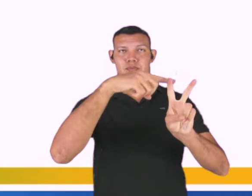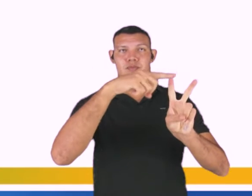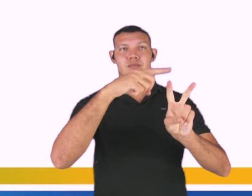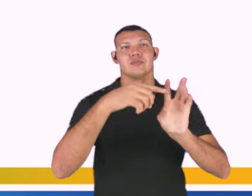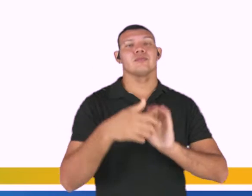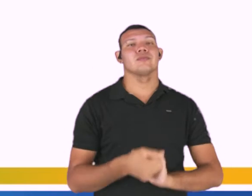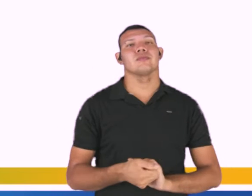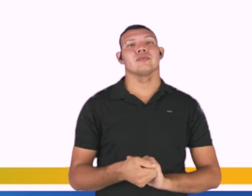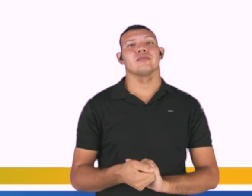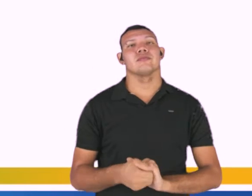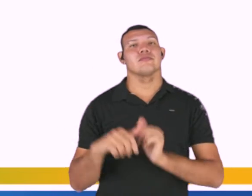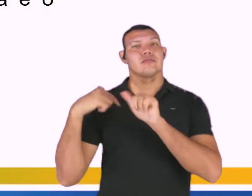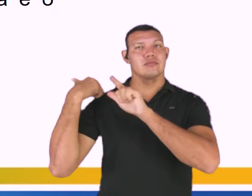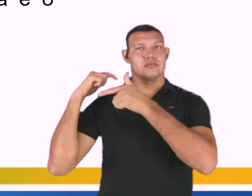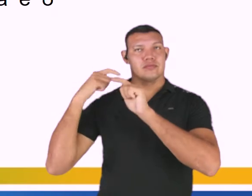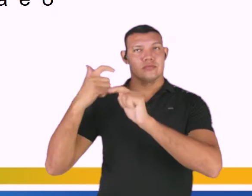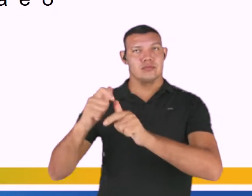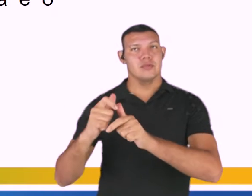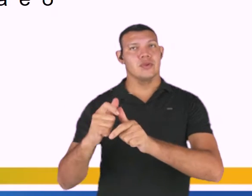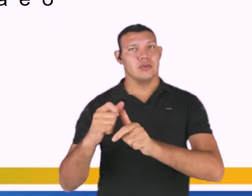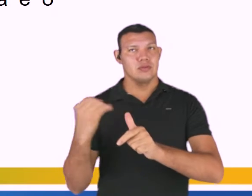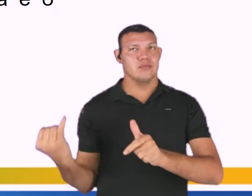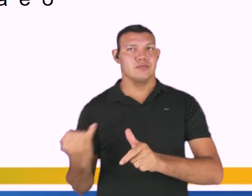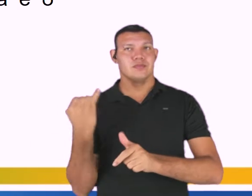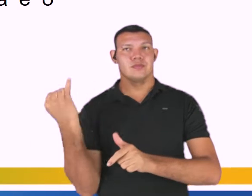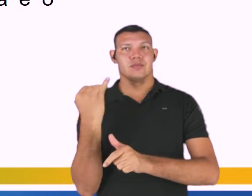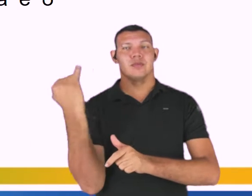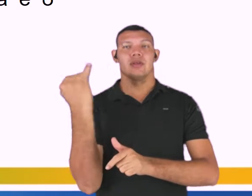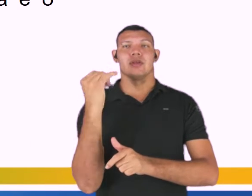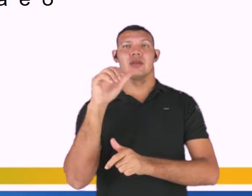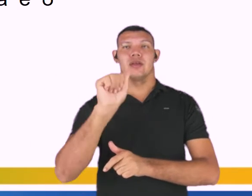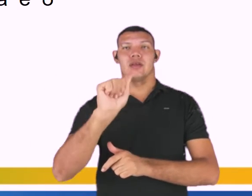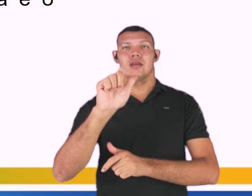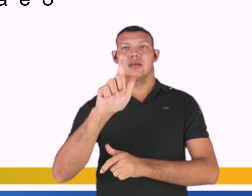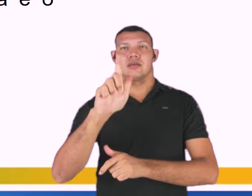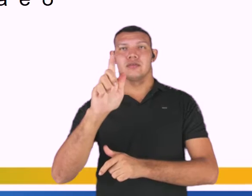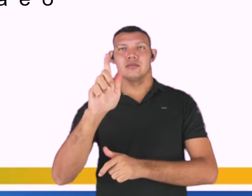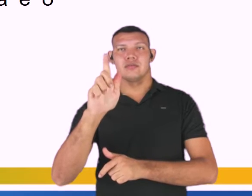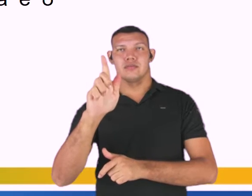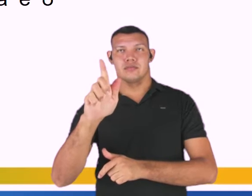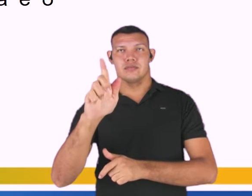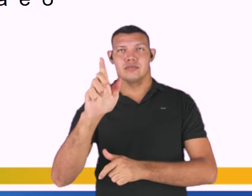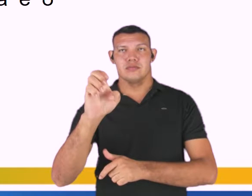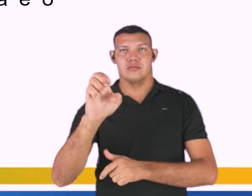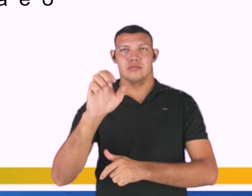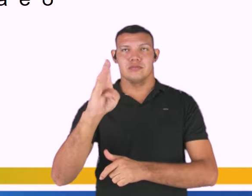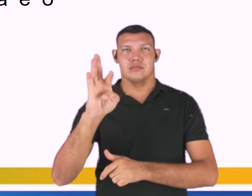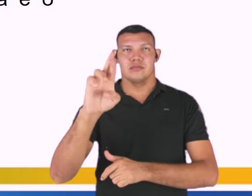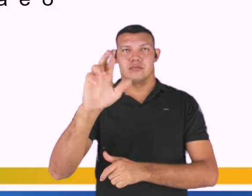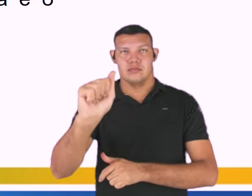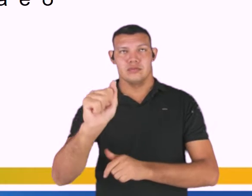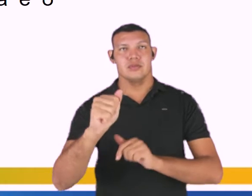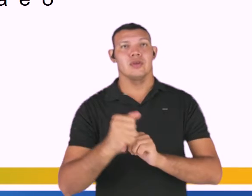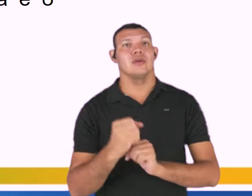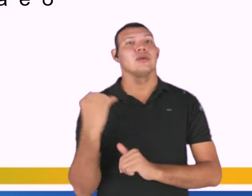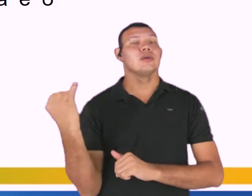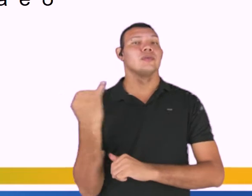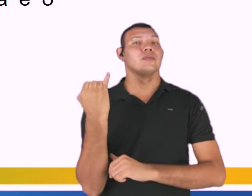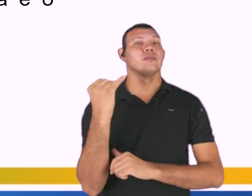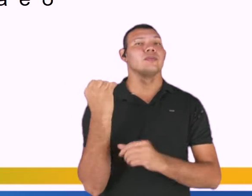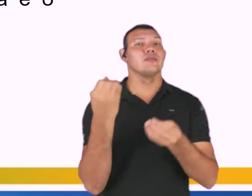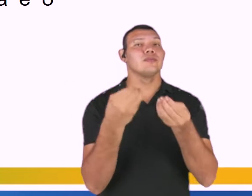teorema fundamental da álgebra. E aí uma parte importante, que é a consequência desse teorema, é o teorema